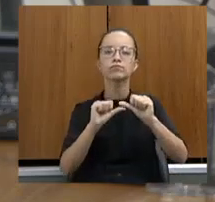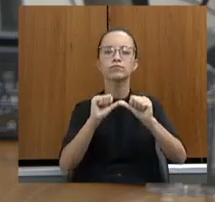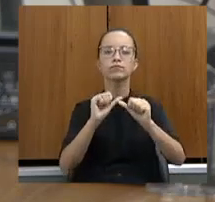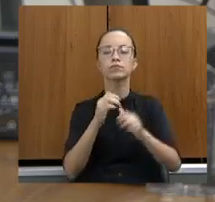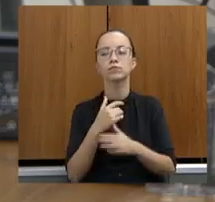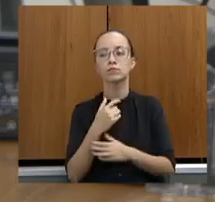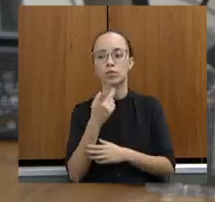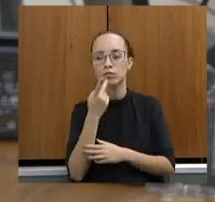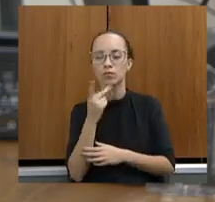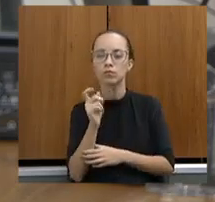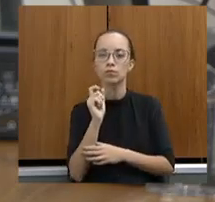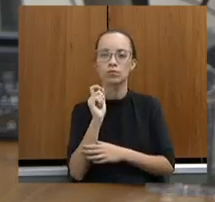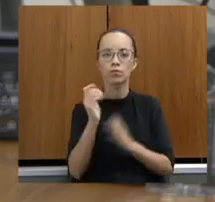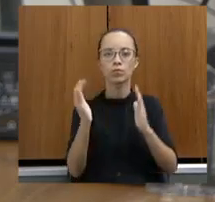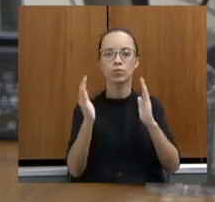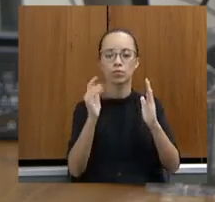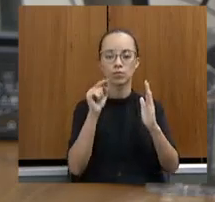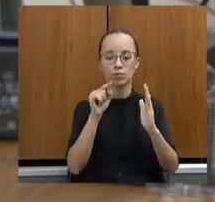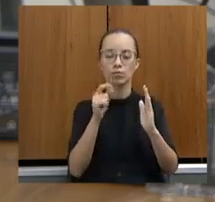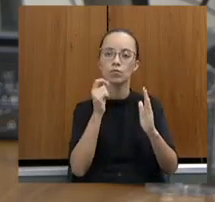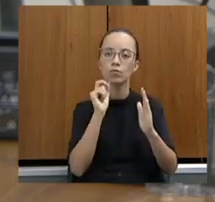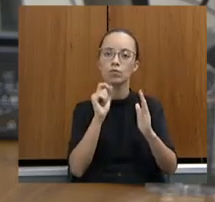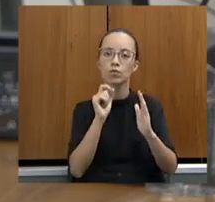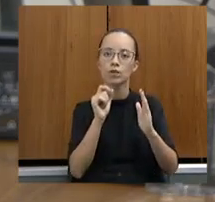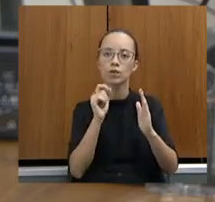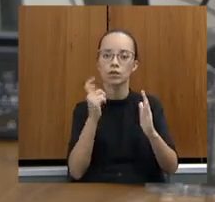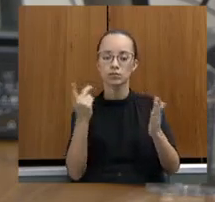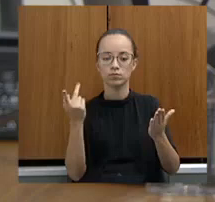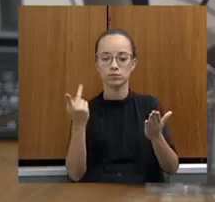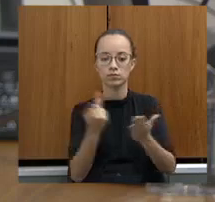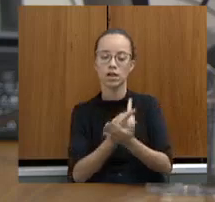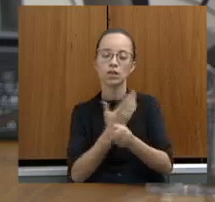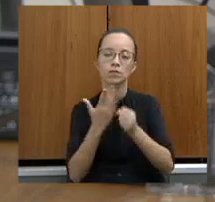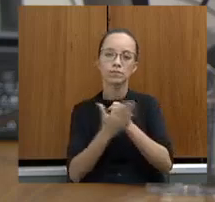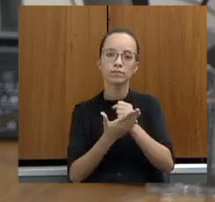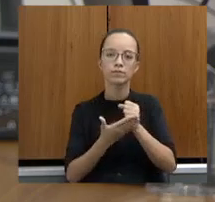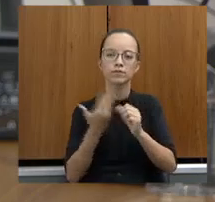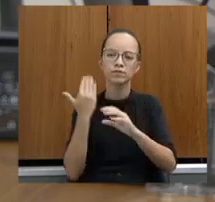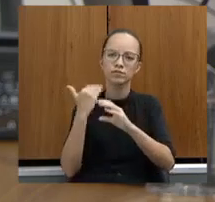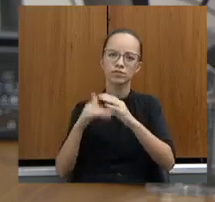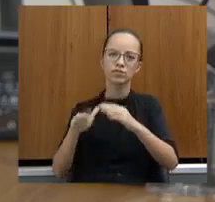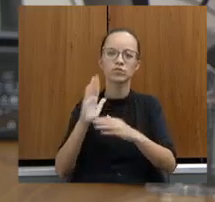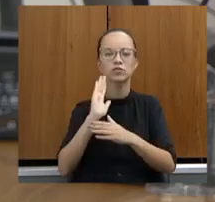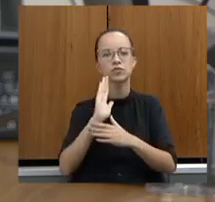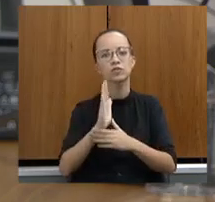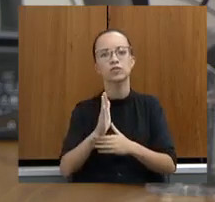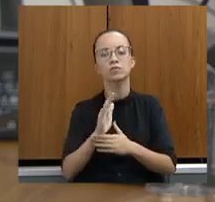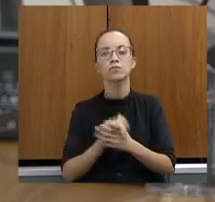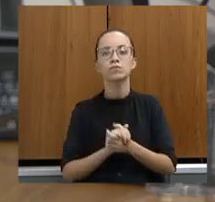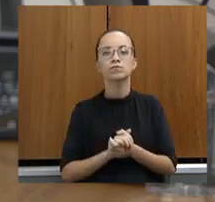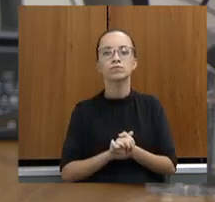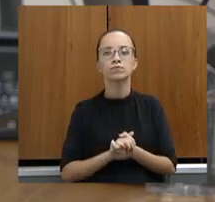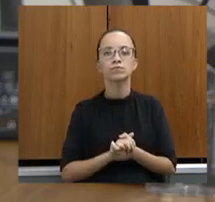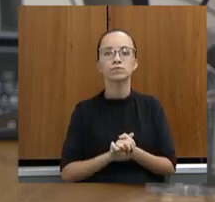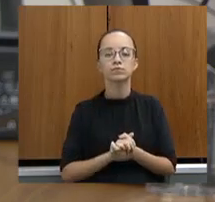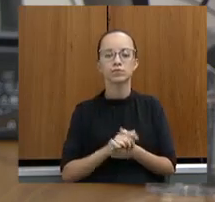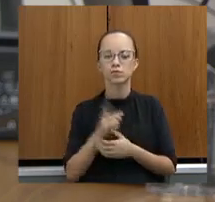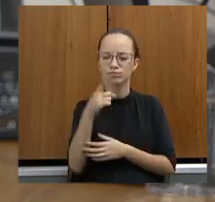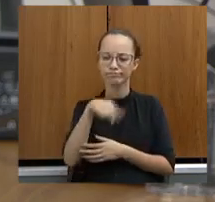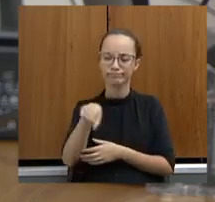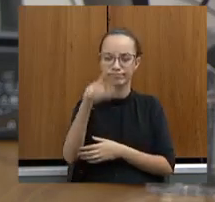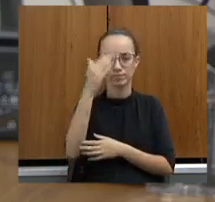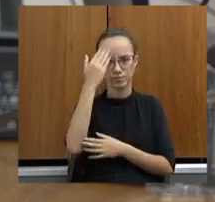é o que a gente chama nesse momento que se chama cenário base ele já foi enviado ou seja o Primeiro Momento cenário básico é só para todos